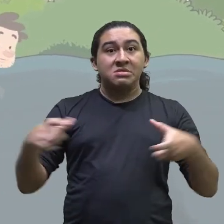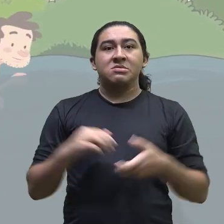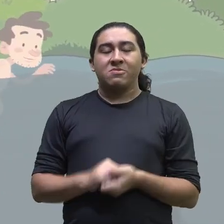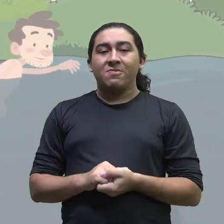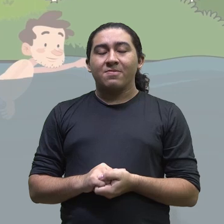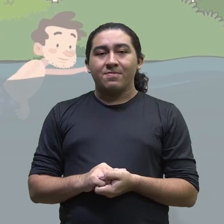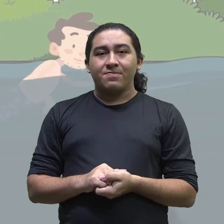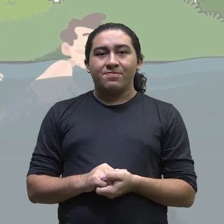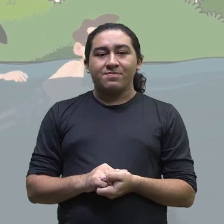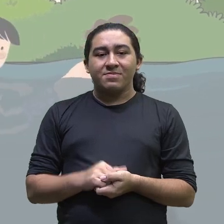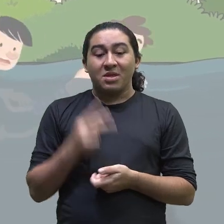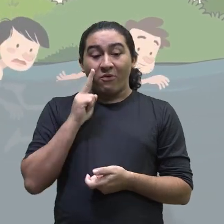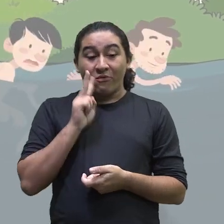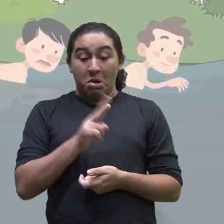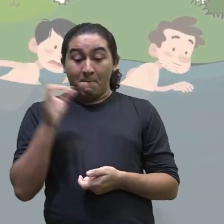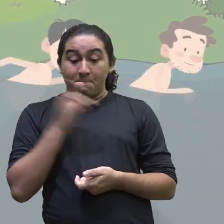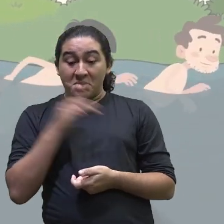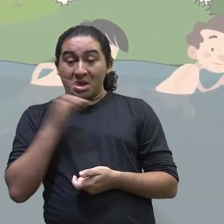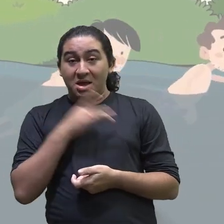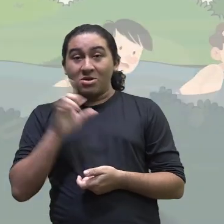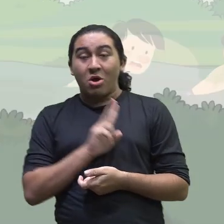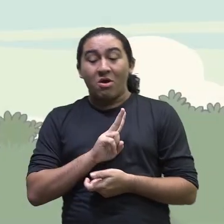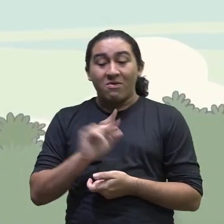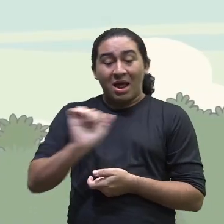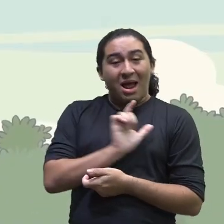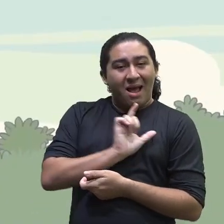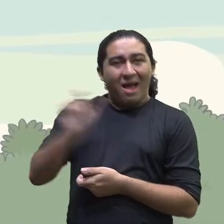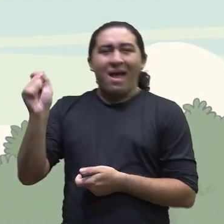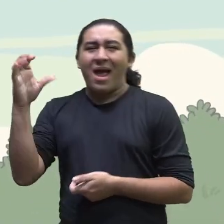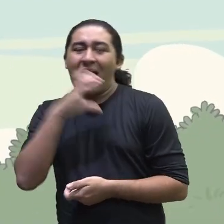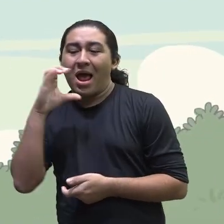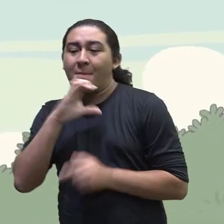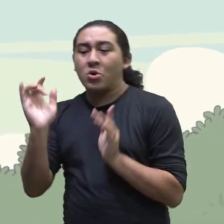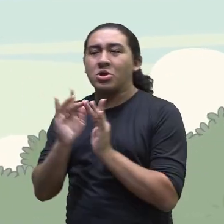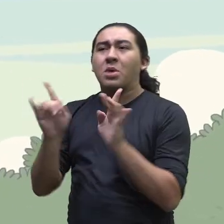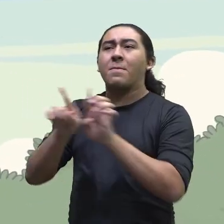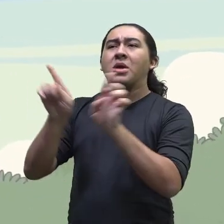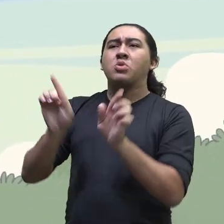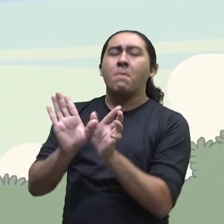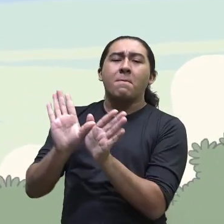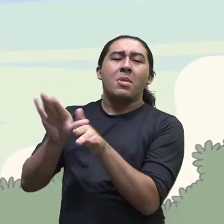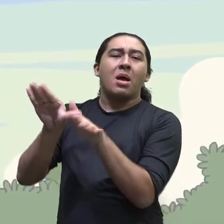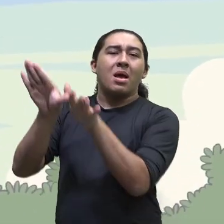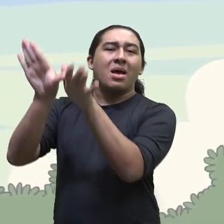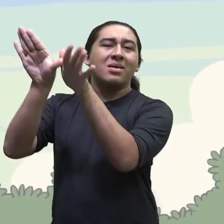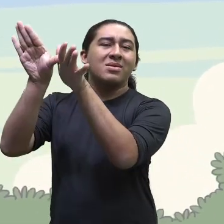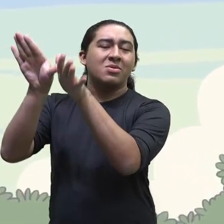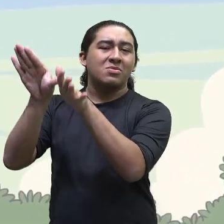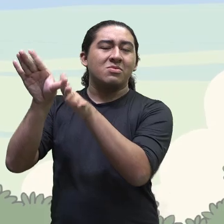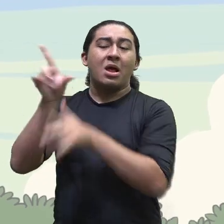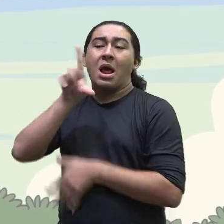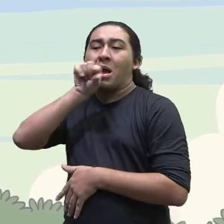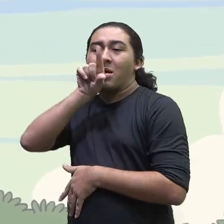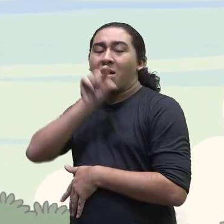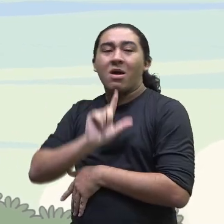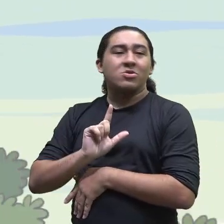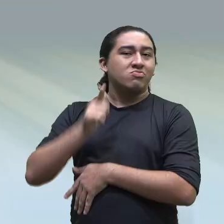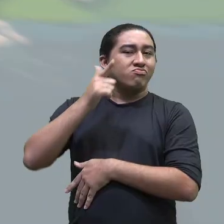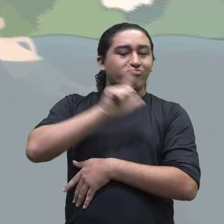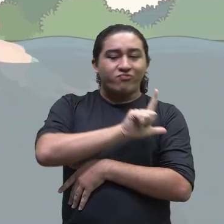presença indesejada, chegamos à outra margem. Mas a ave misteriosa, para nossa decepção, imediatamente voou para